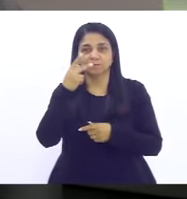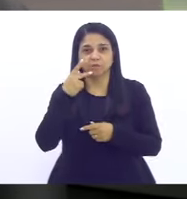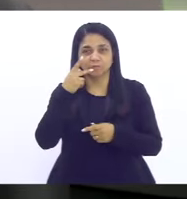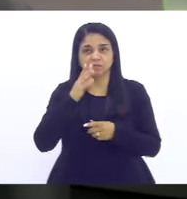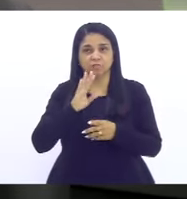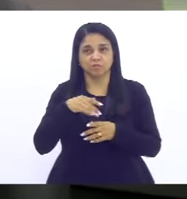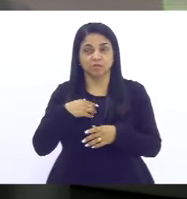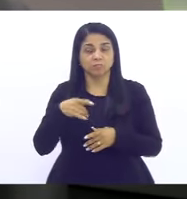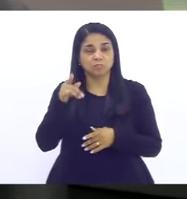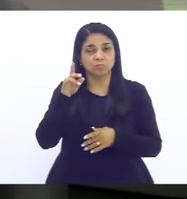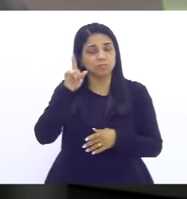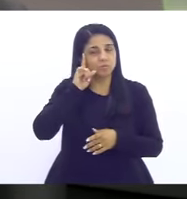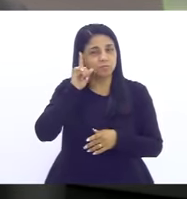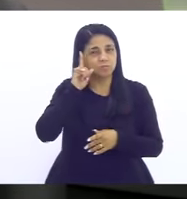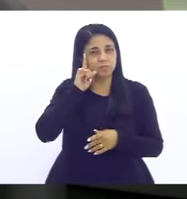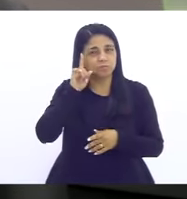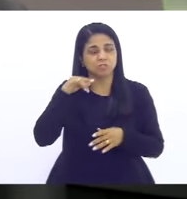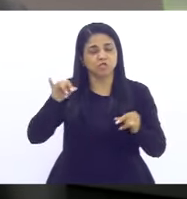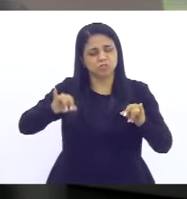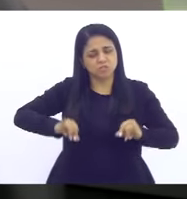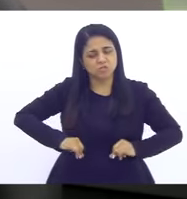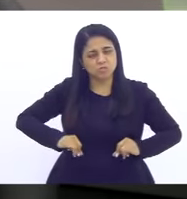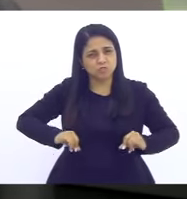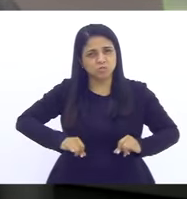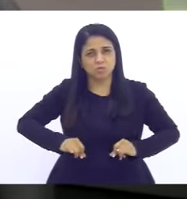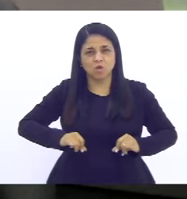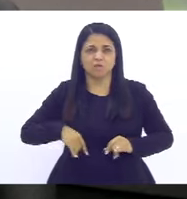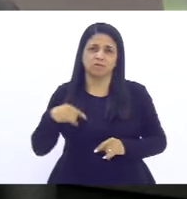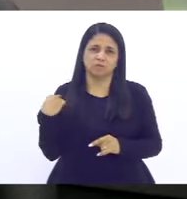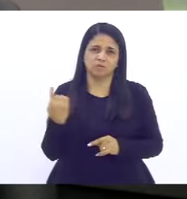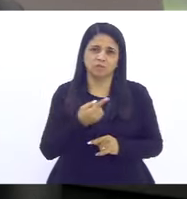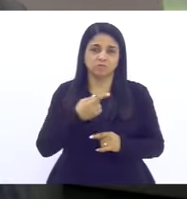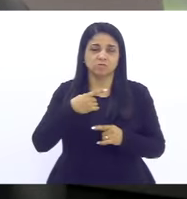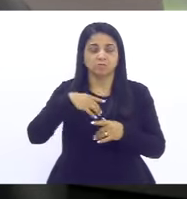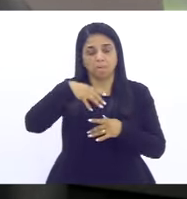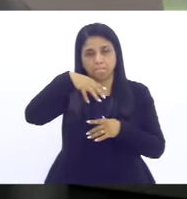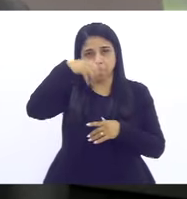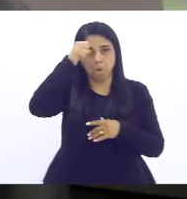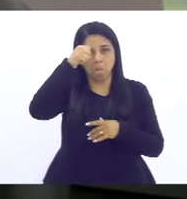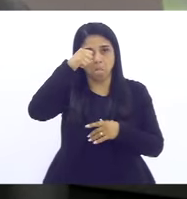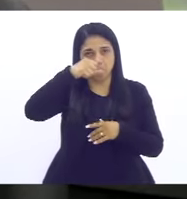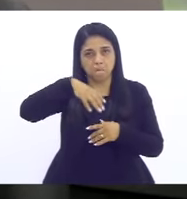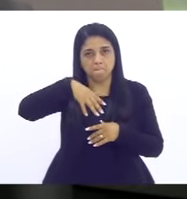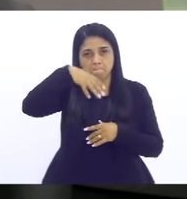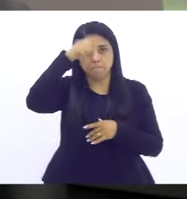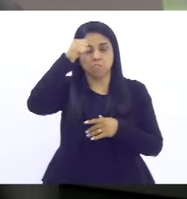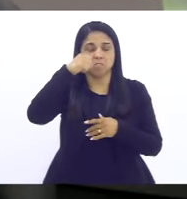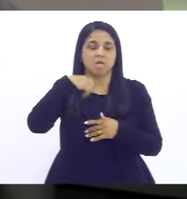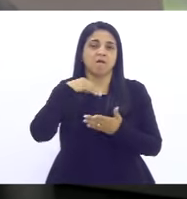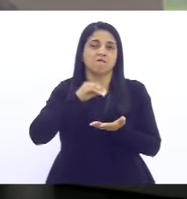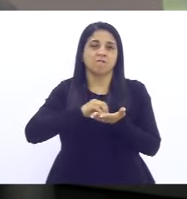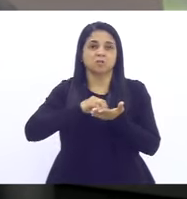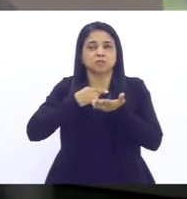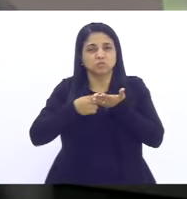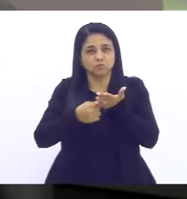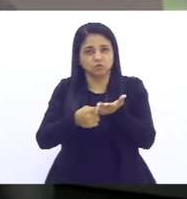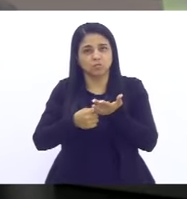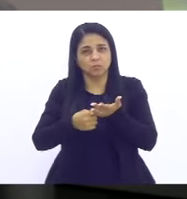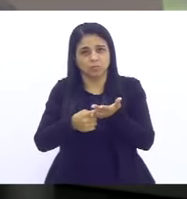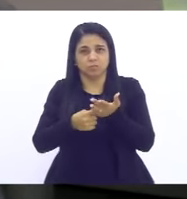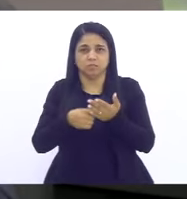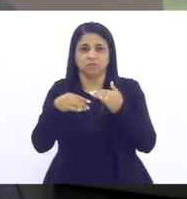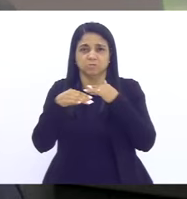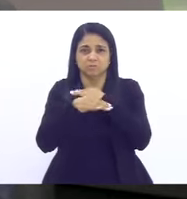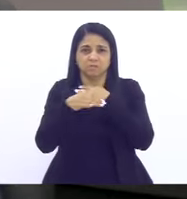no dia a dia, no município, a gente sofre com essas quedas de energia, a gente sofre com essa falta de compromisso com a cidade.